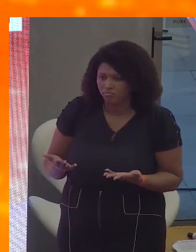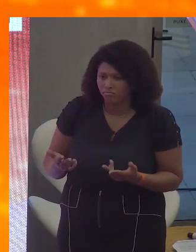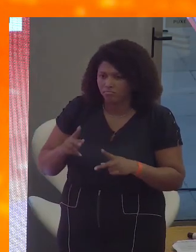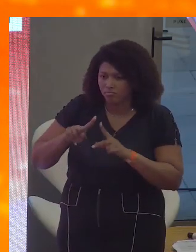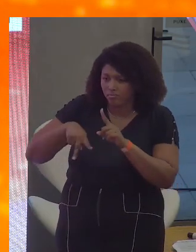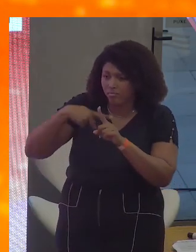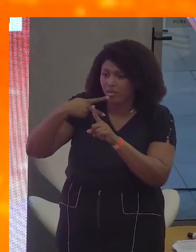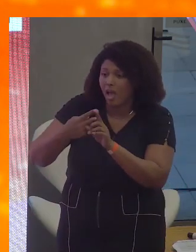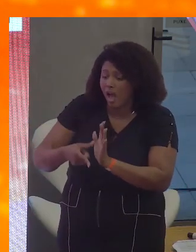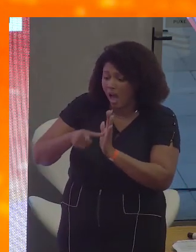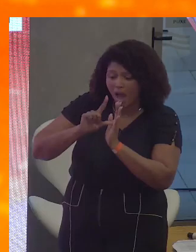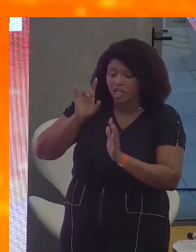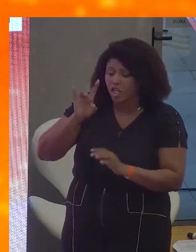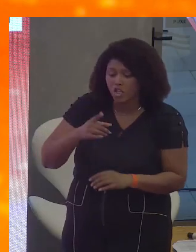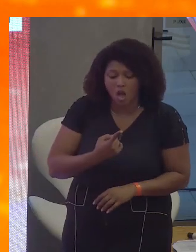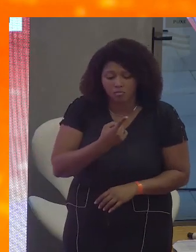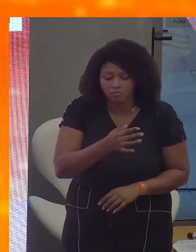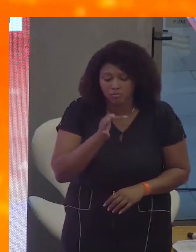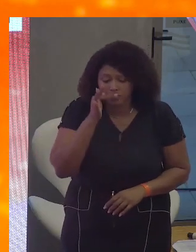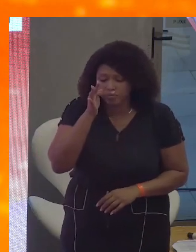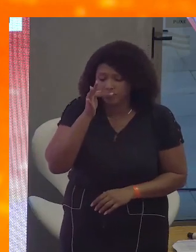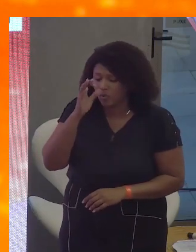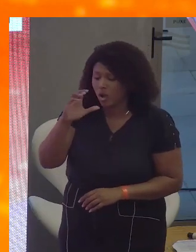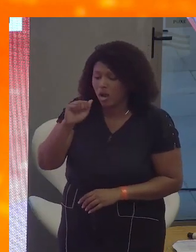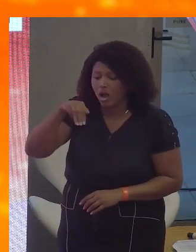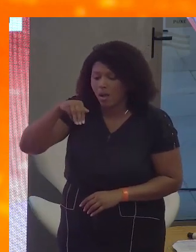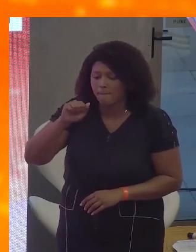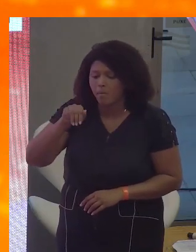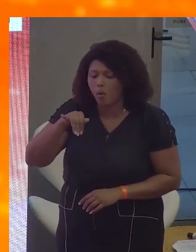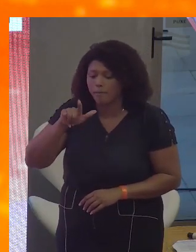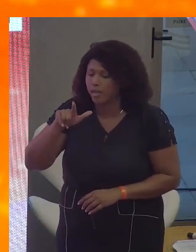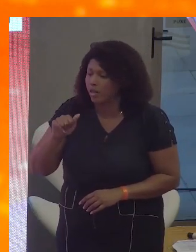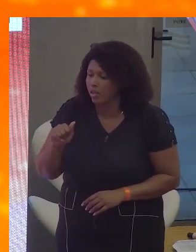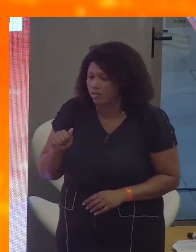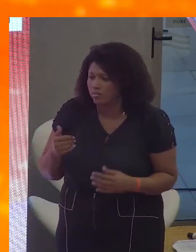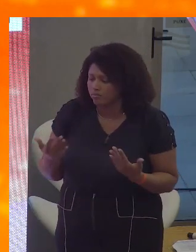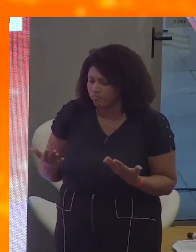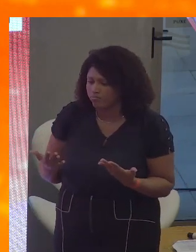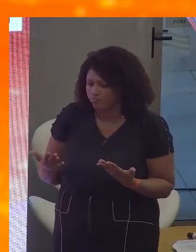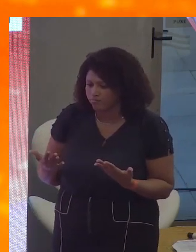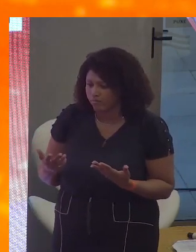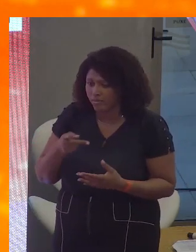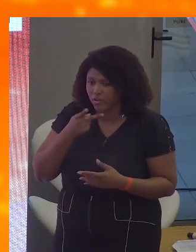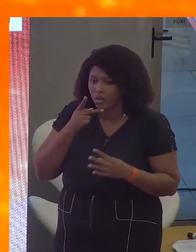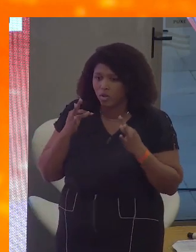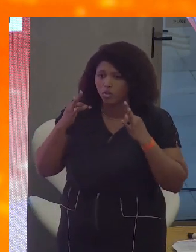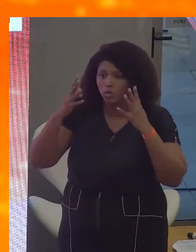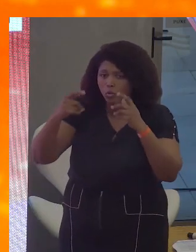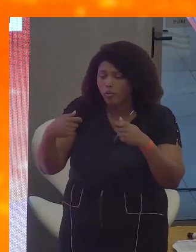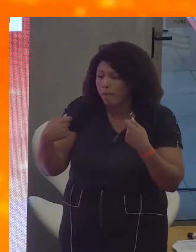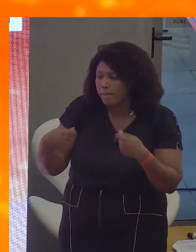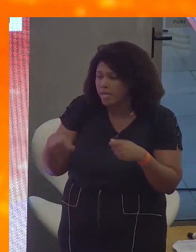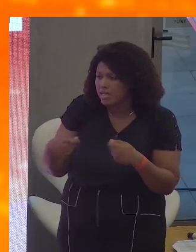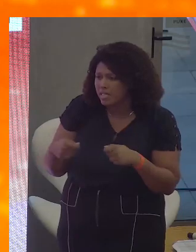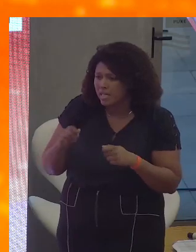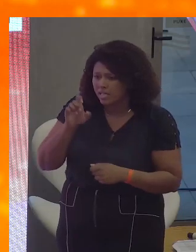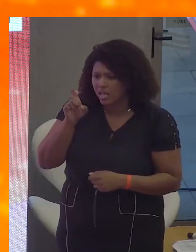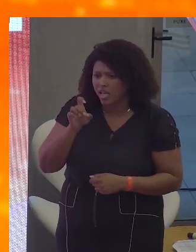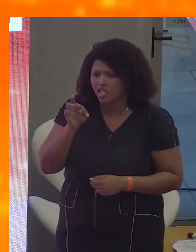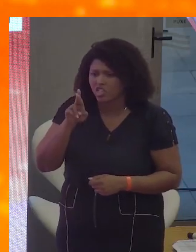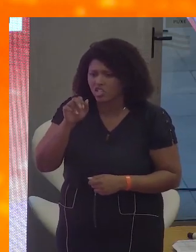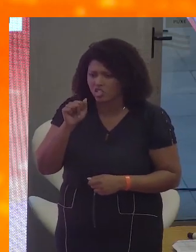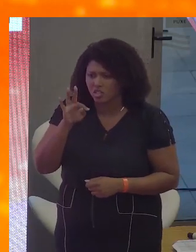em 1,2% de apigenina. Fantástico, maravilhoso. Todo mundo precisa desse extrato